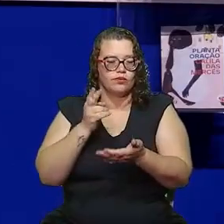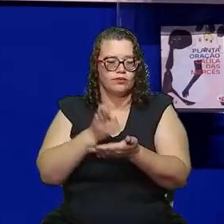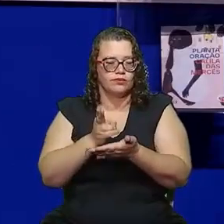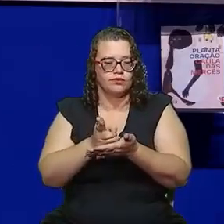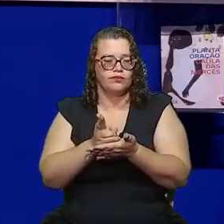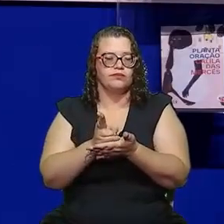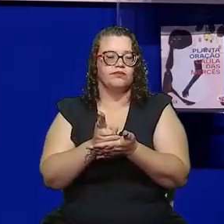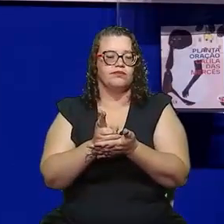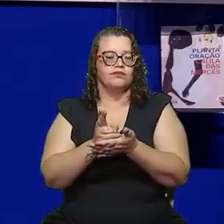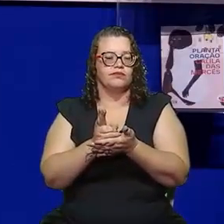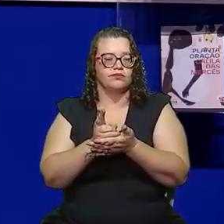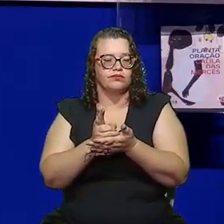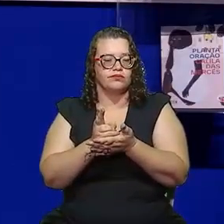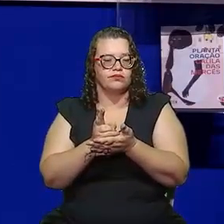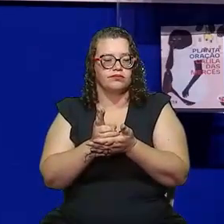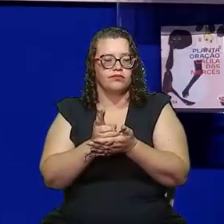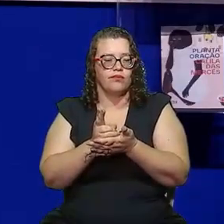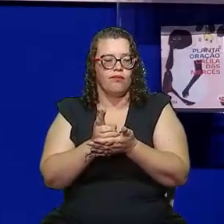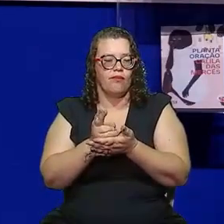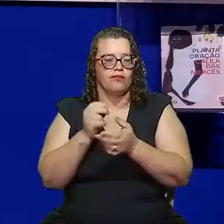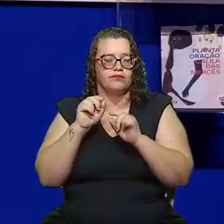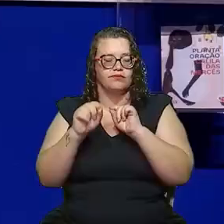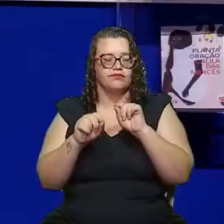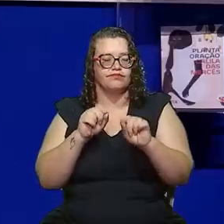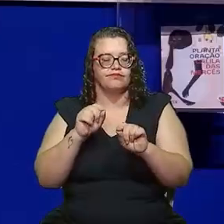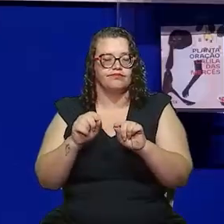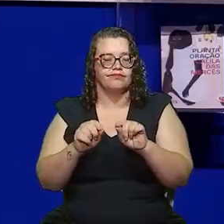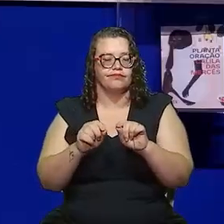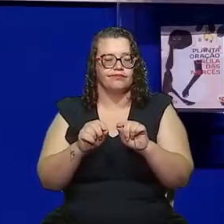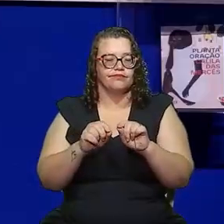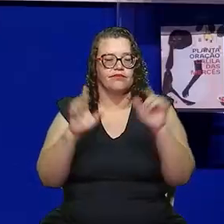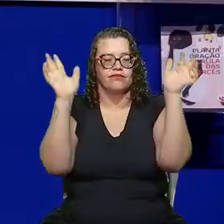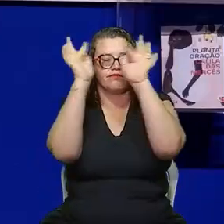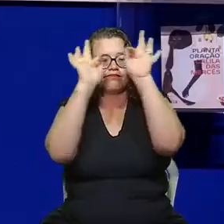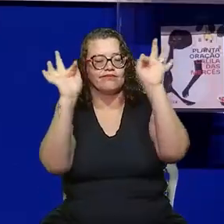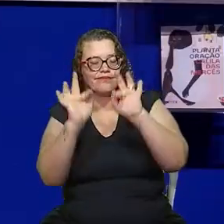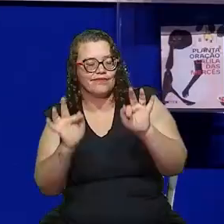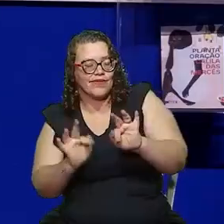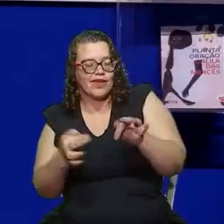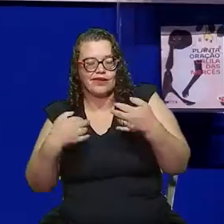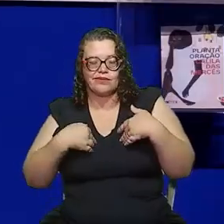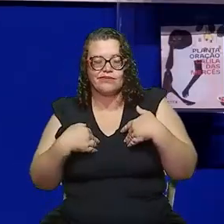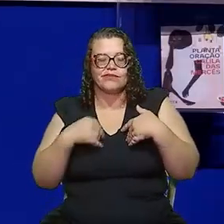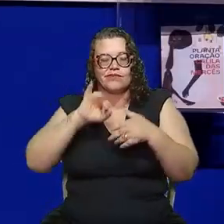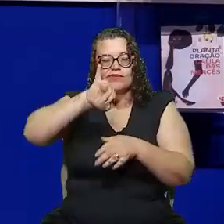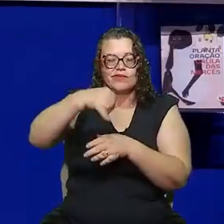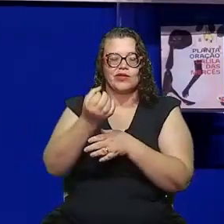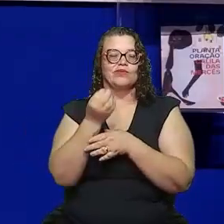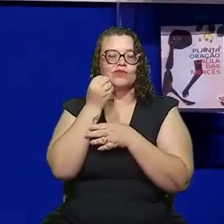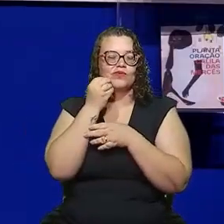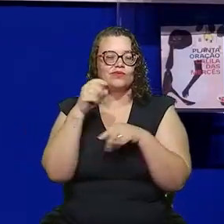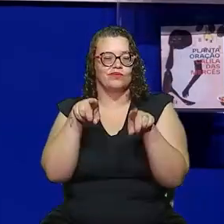é uma residência permanente. E fico muito feliz que ela me oportunizou